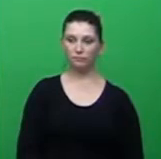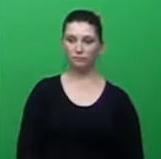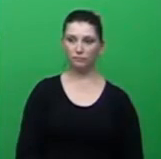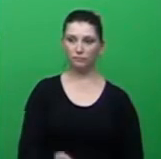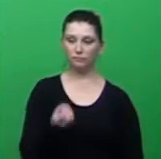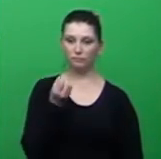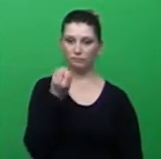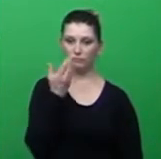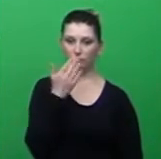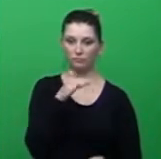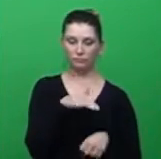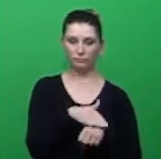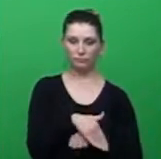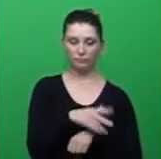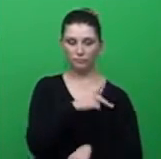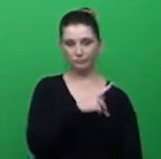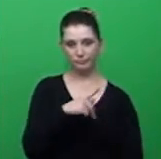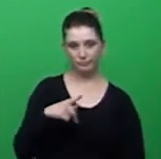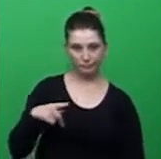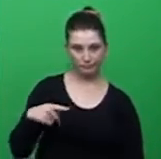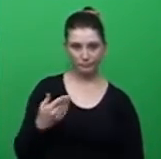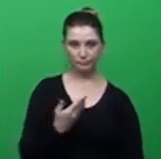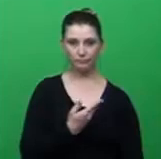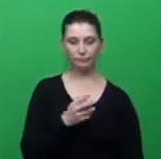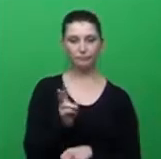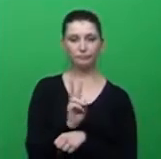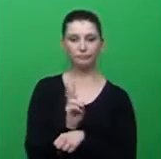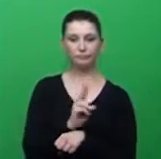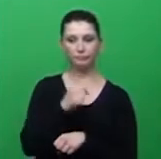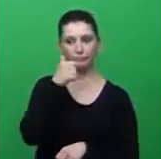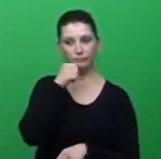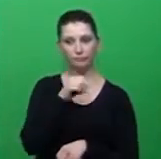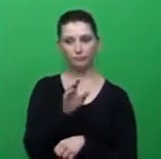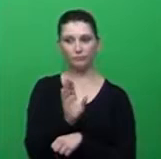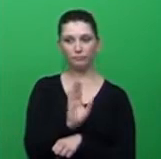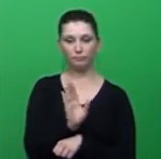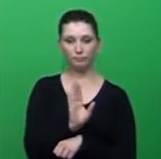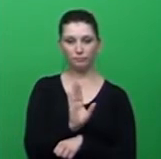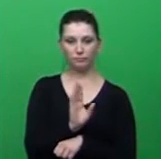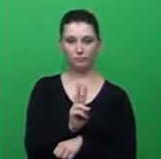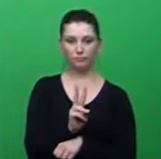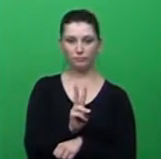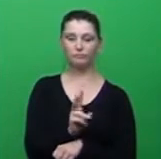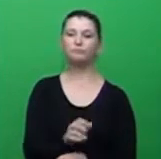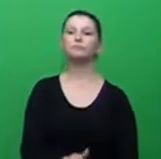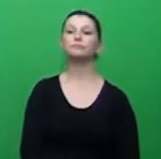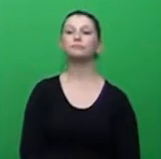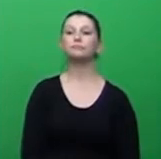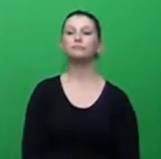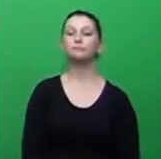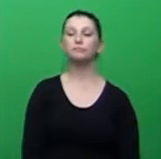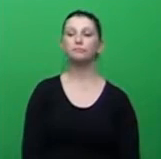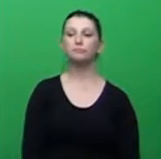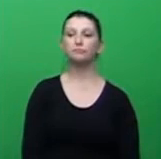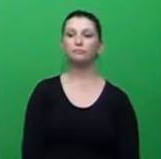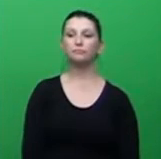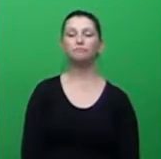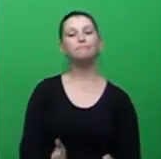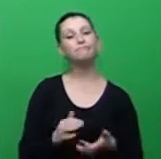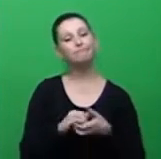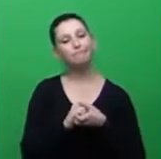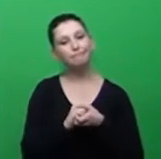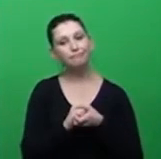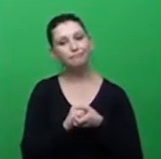Boa noite, senhor presidente, colegas vereadores, vereadora Camila do Nascimento. Eu gostaria de cumprimentar especialmente